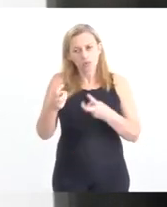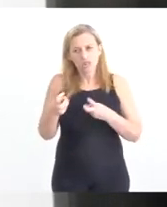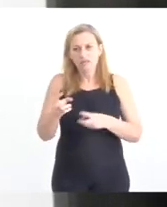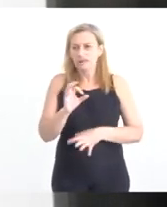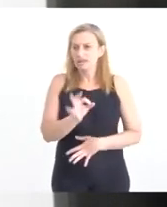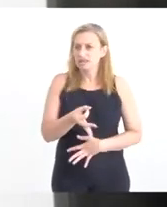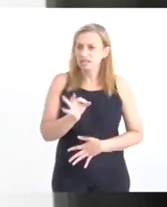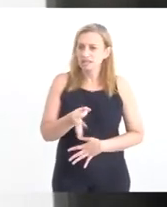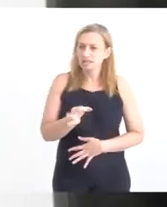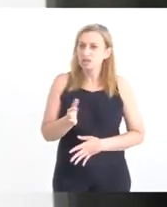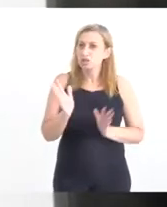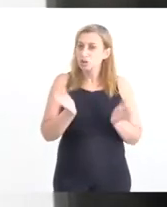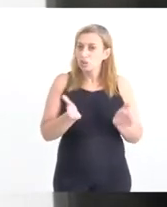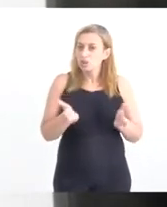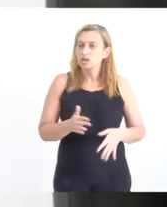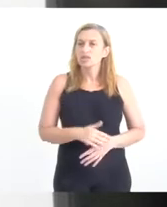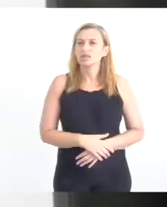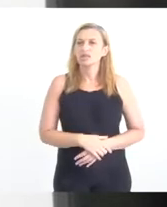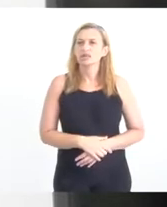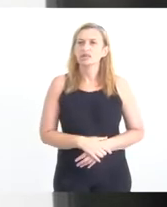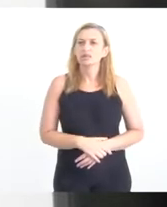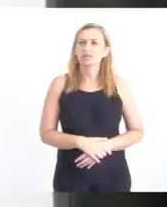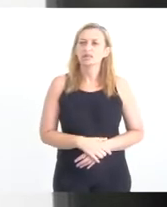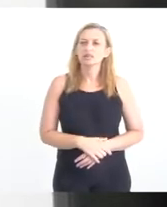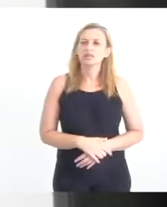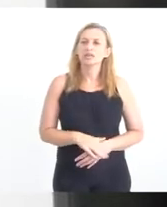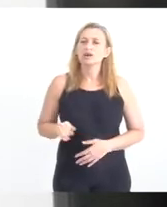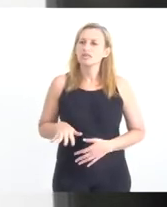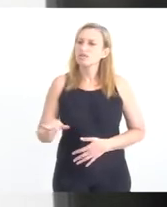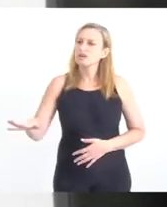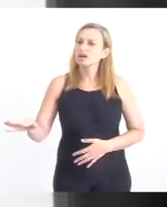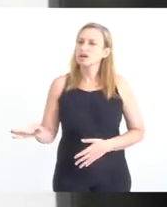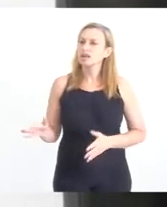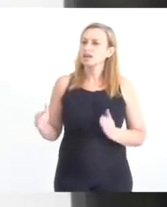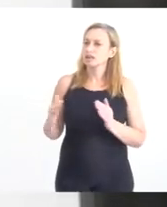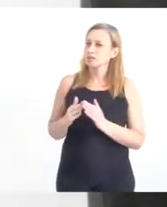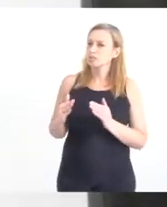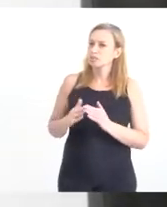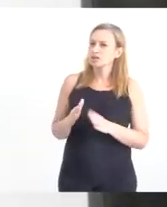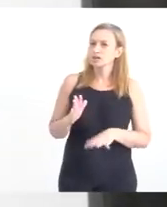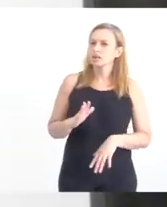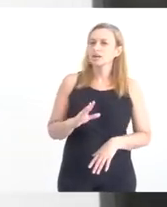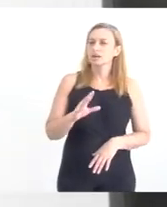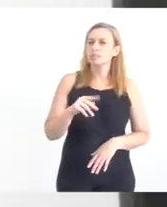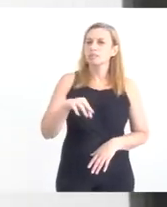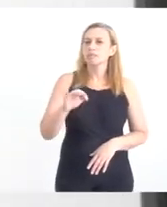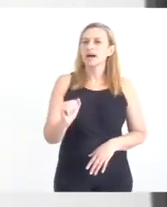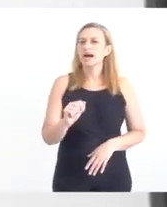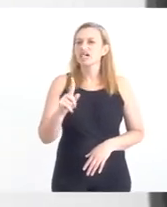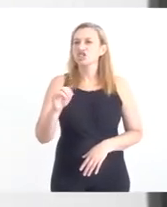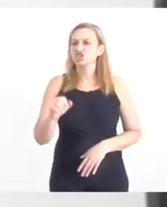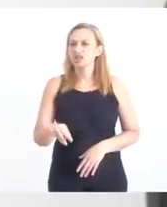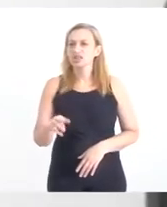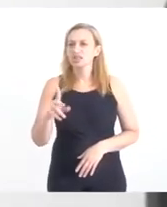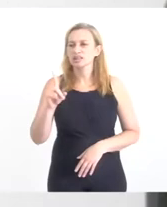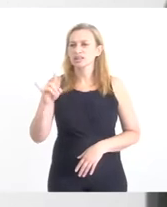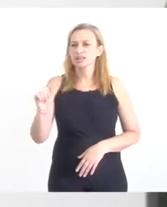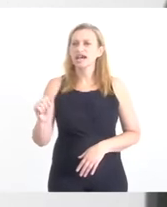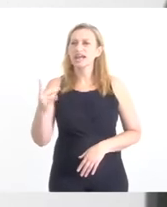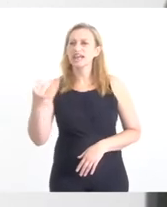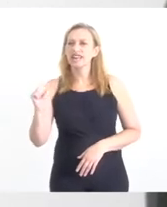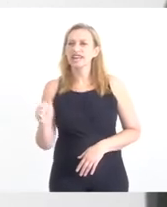inclusive que hoje a favela que ela mora em favela Margem da Linha ah e